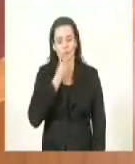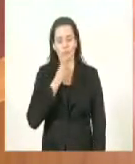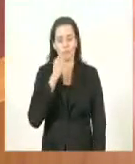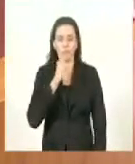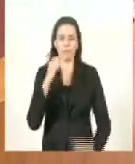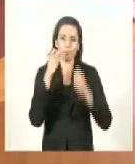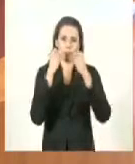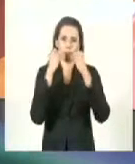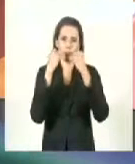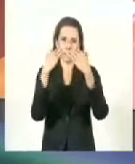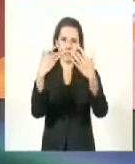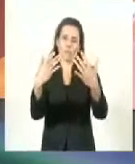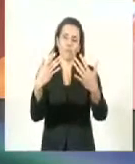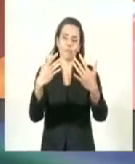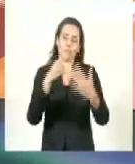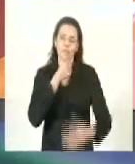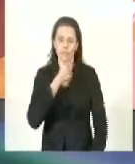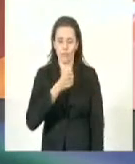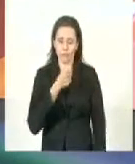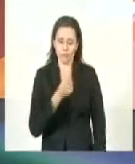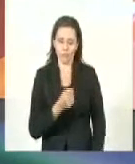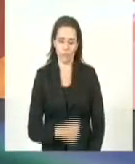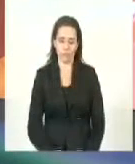galeria, imprensa,